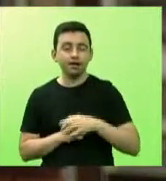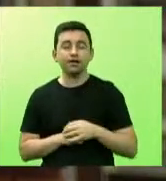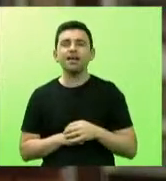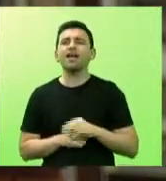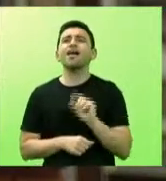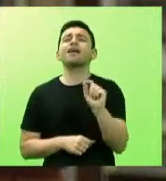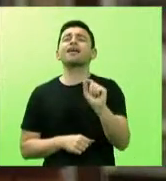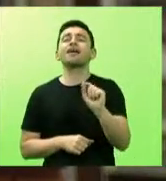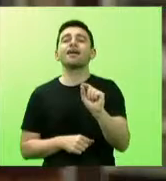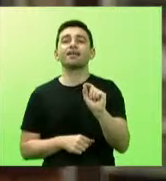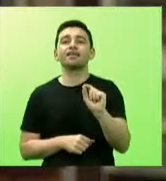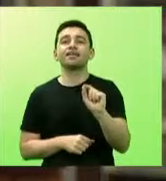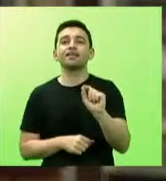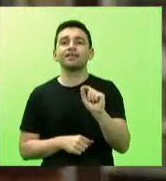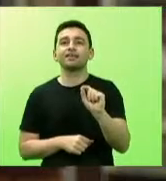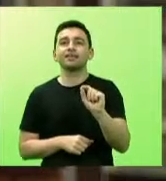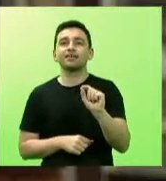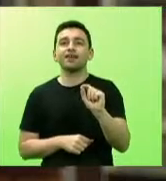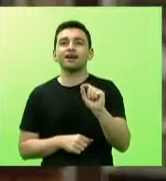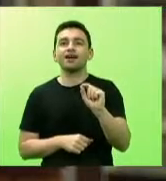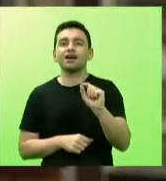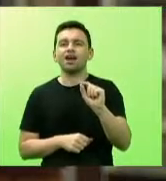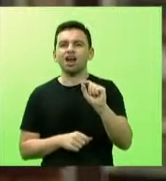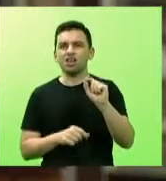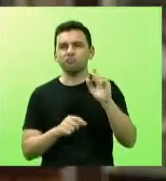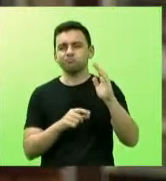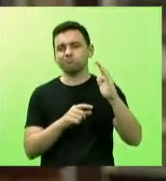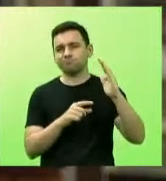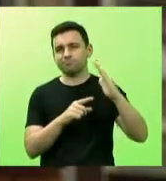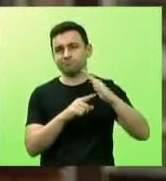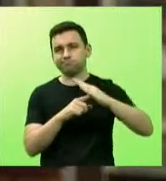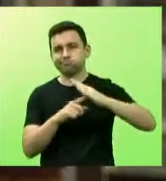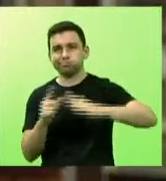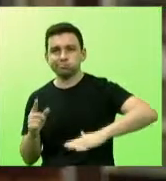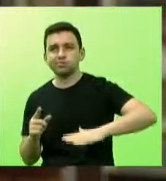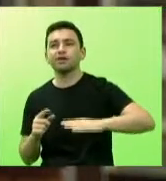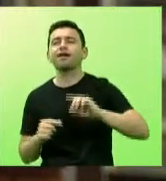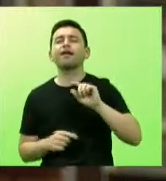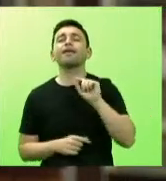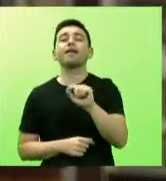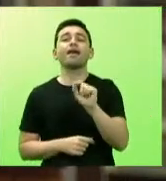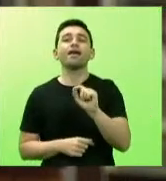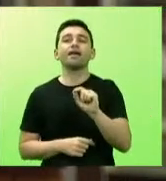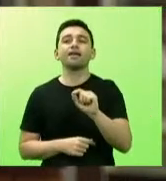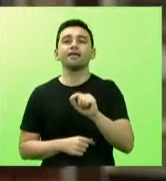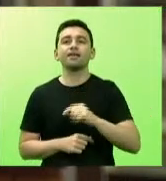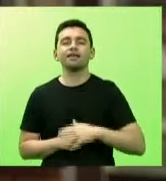E quem que essa armadilha acabou enlaçando pelo pé?